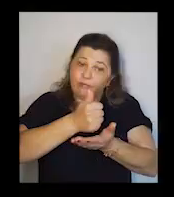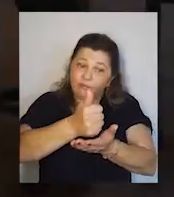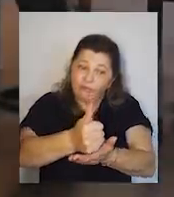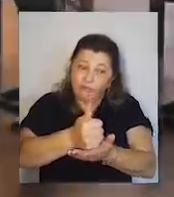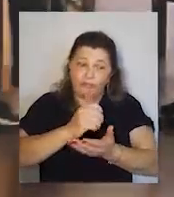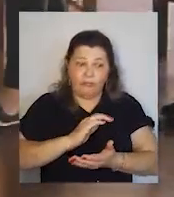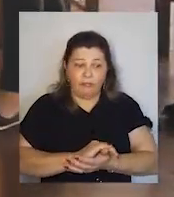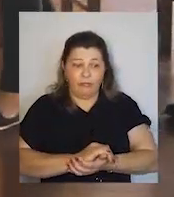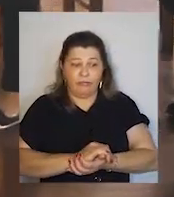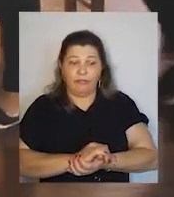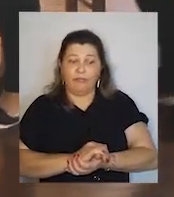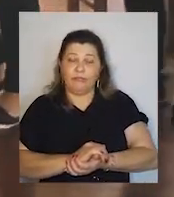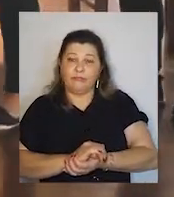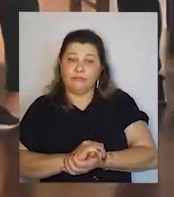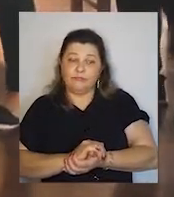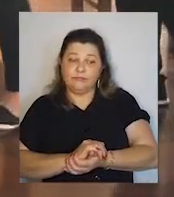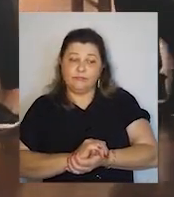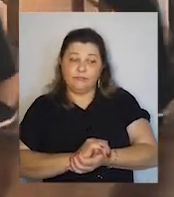individual.